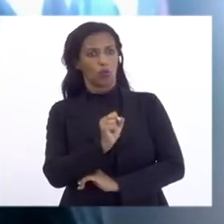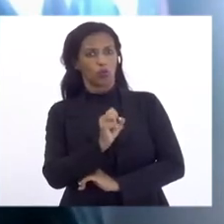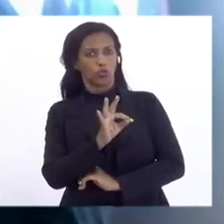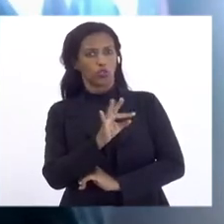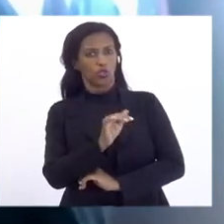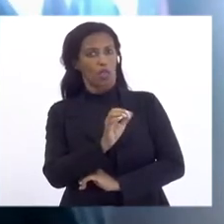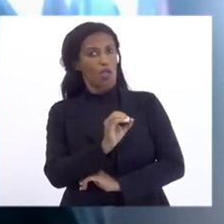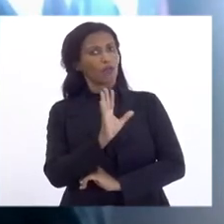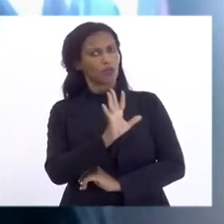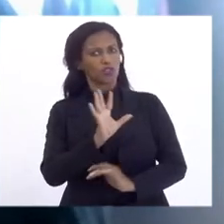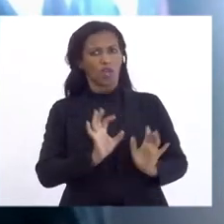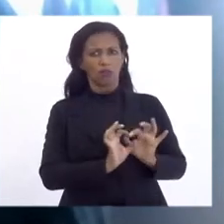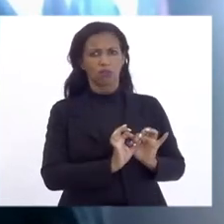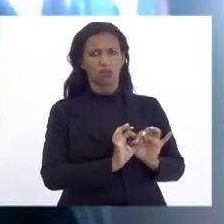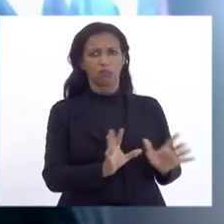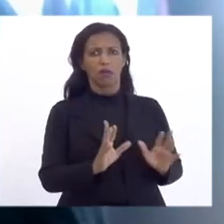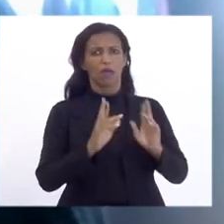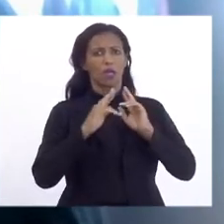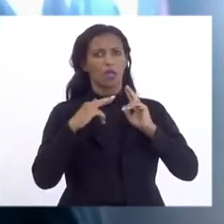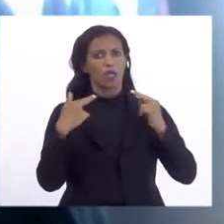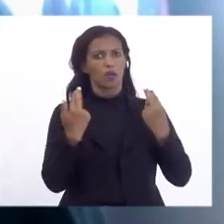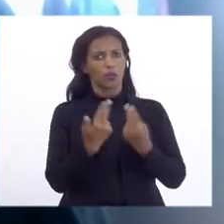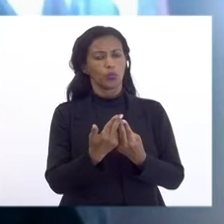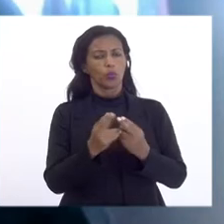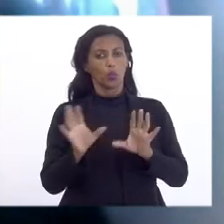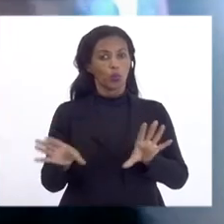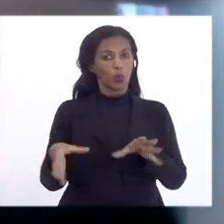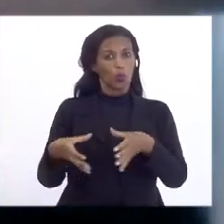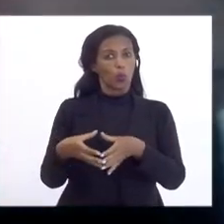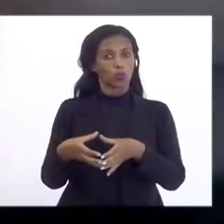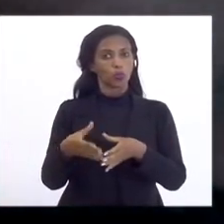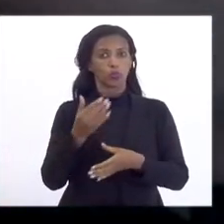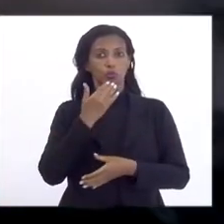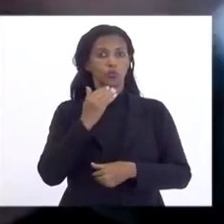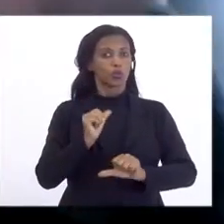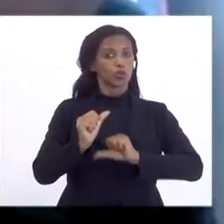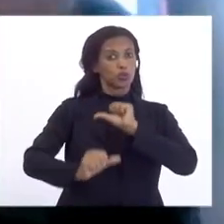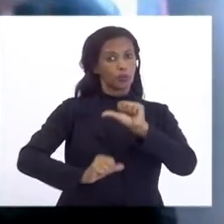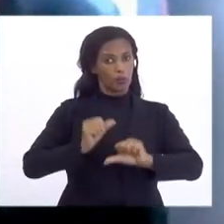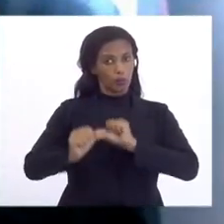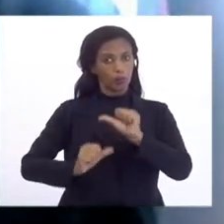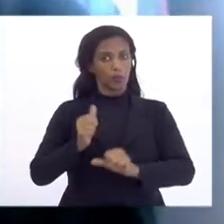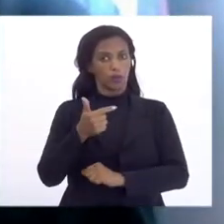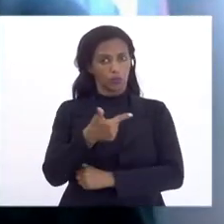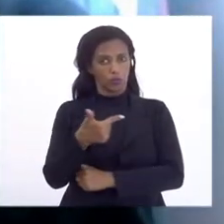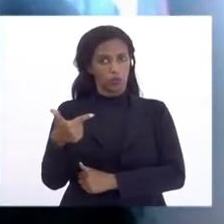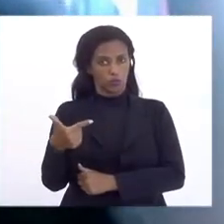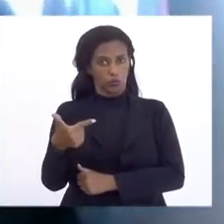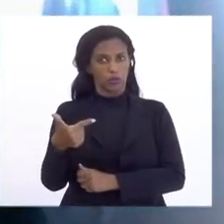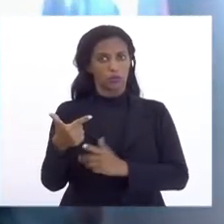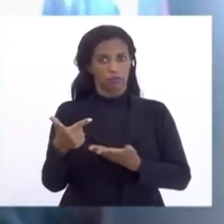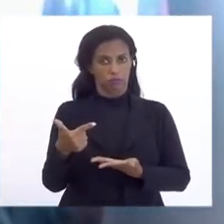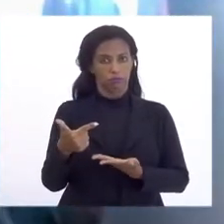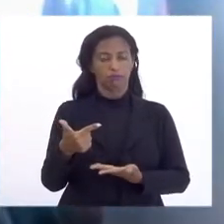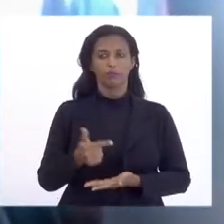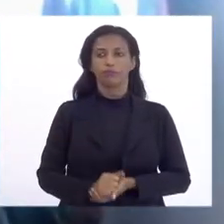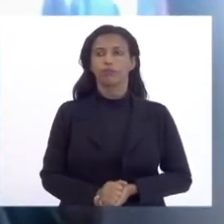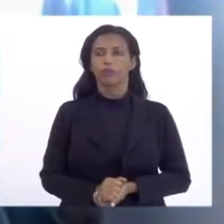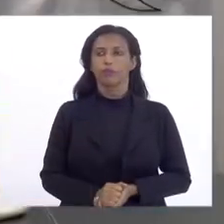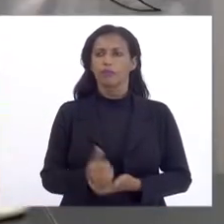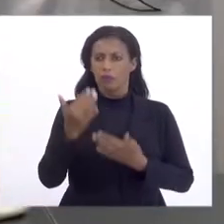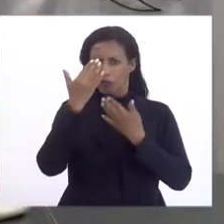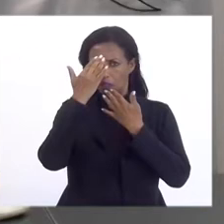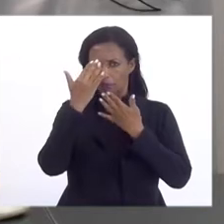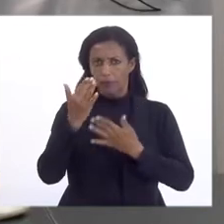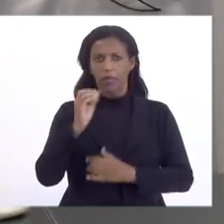já deliberaram a audiência conjunta. Eu vou pedir para mudar para o dia 2. Está perfeito, então. Obrigado, tá,